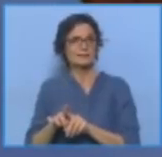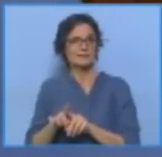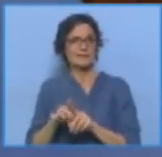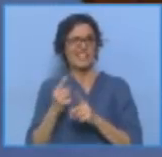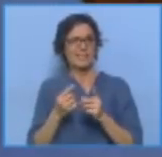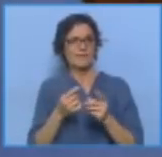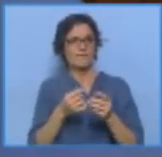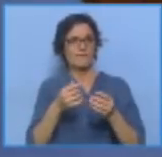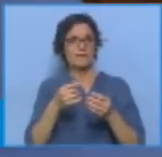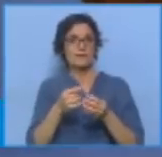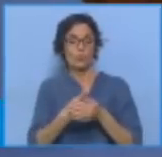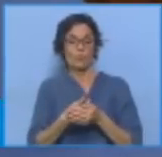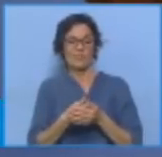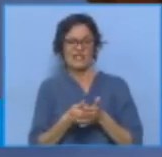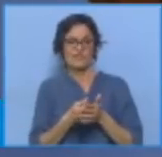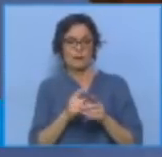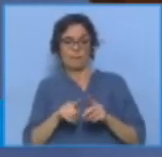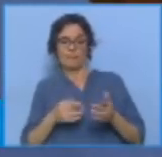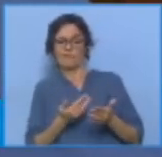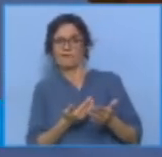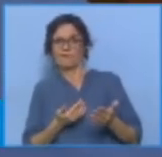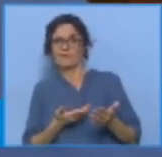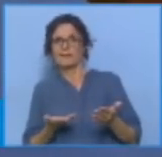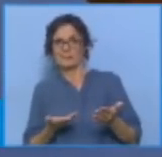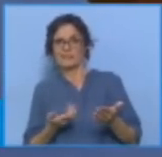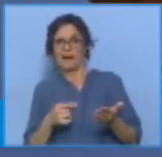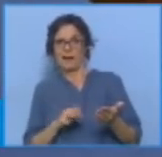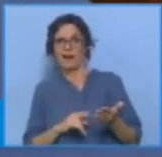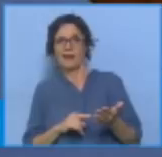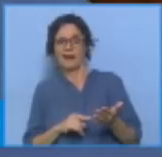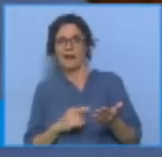diz. É algo que já está escrito há muitas centenas